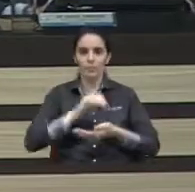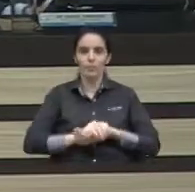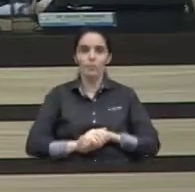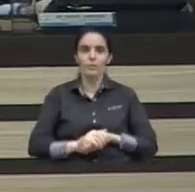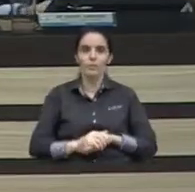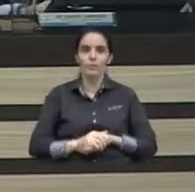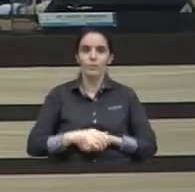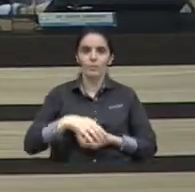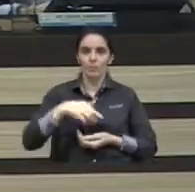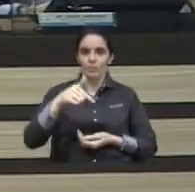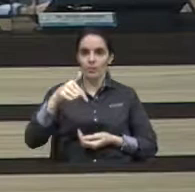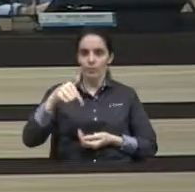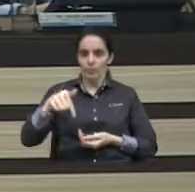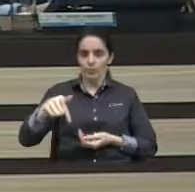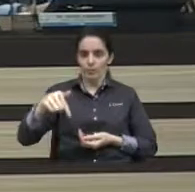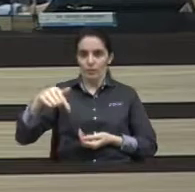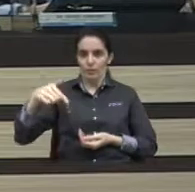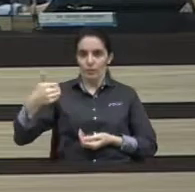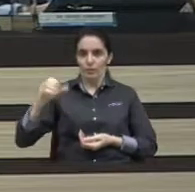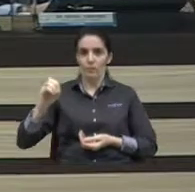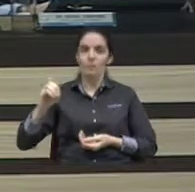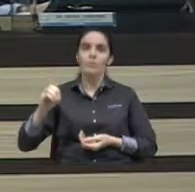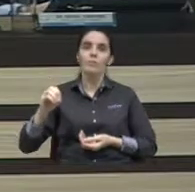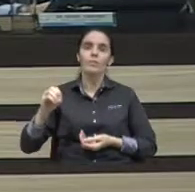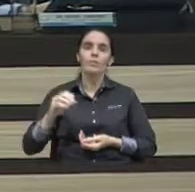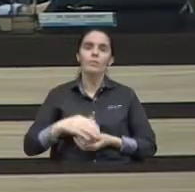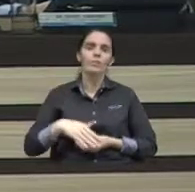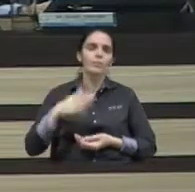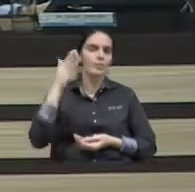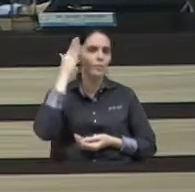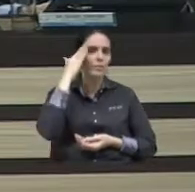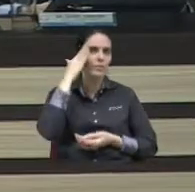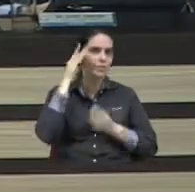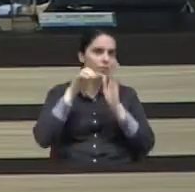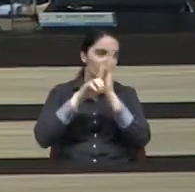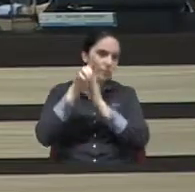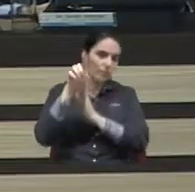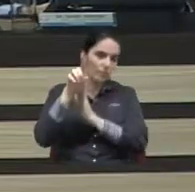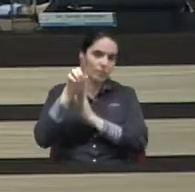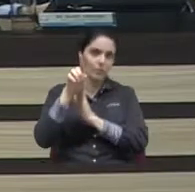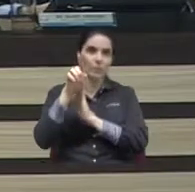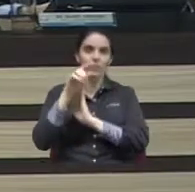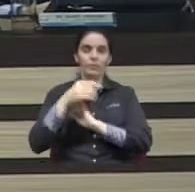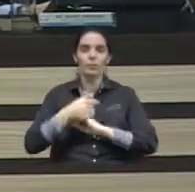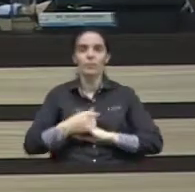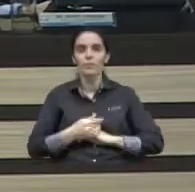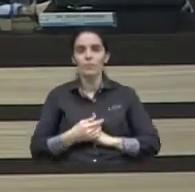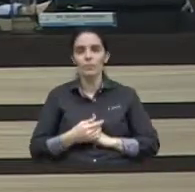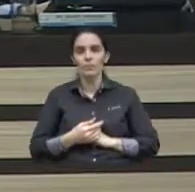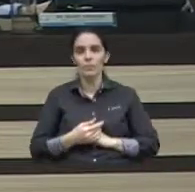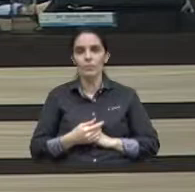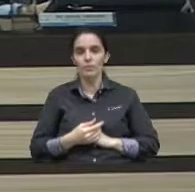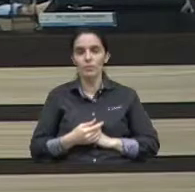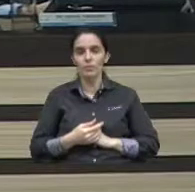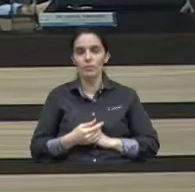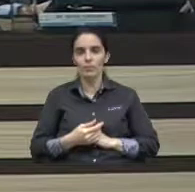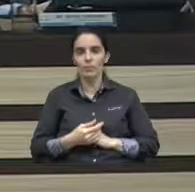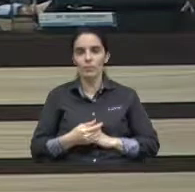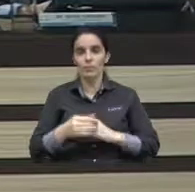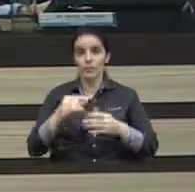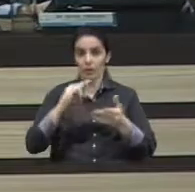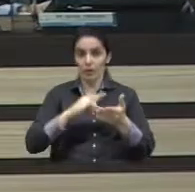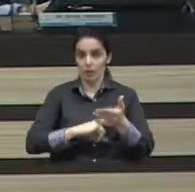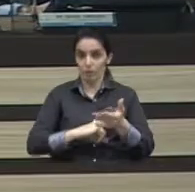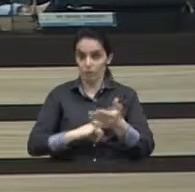Requerimento número 710/2017, que requer informações ao Poder Executivo sobre as declarações de acompanhante das mães